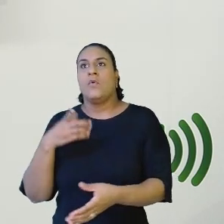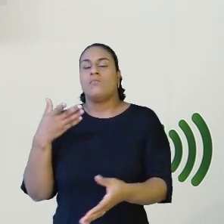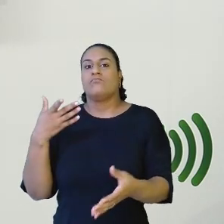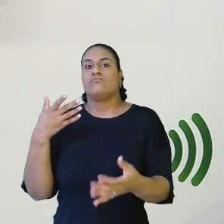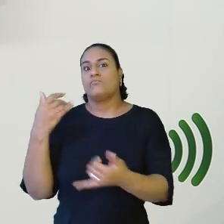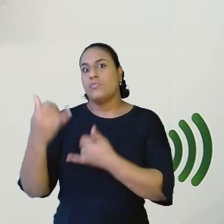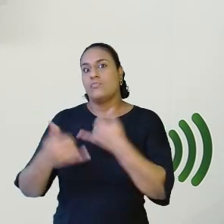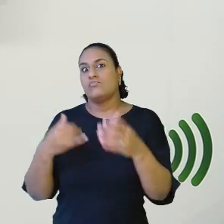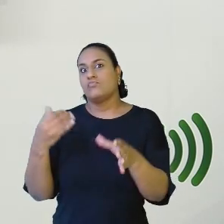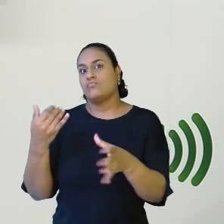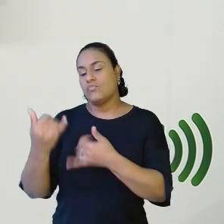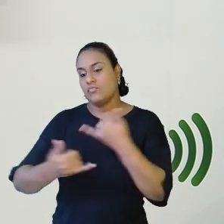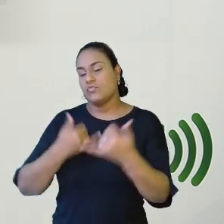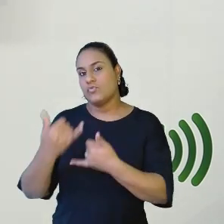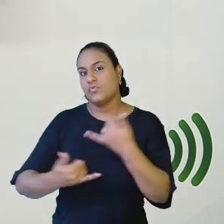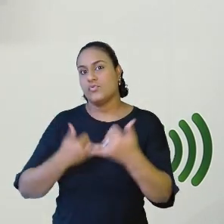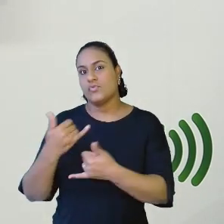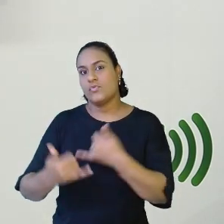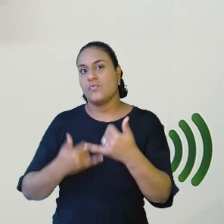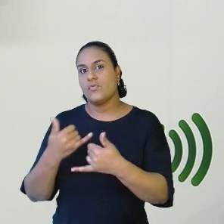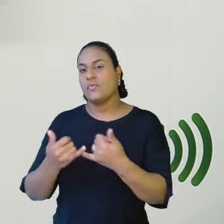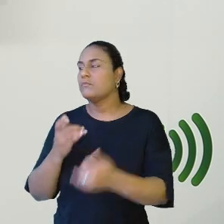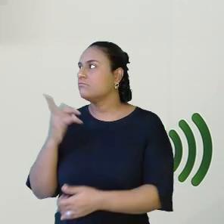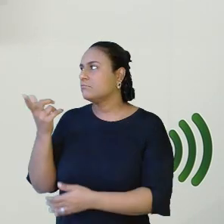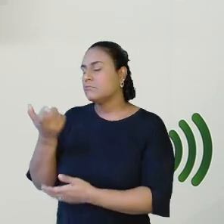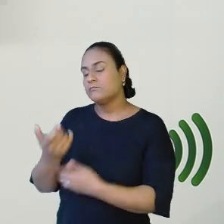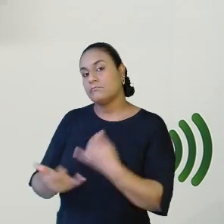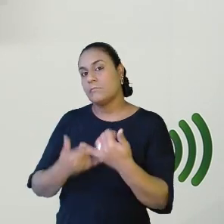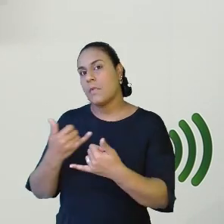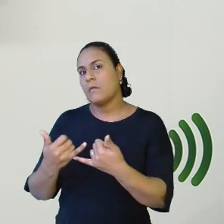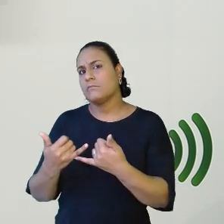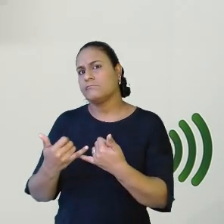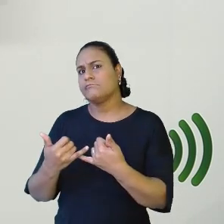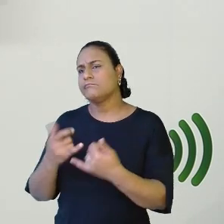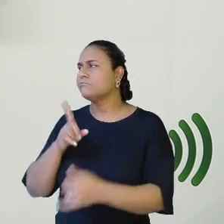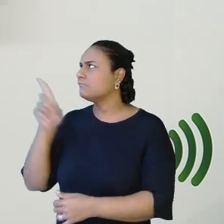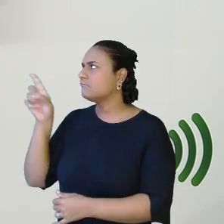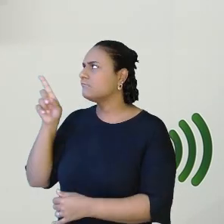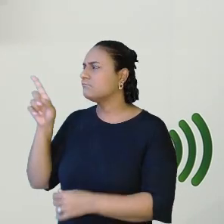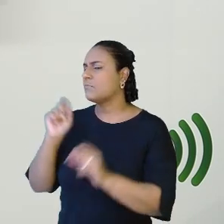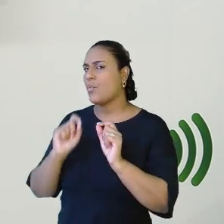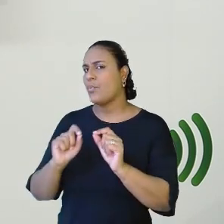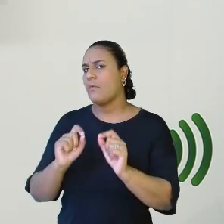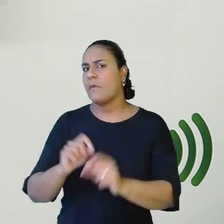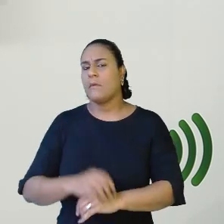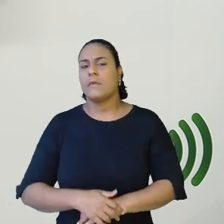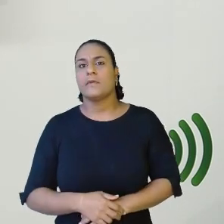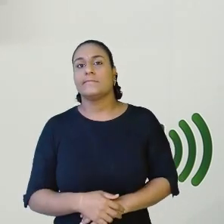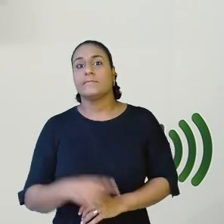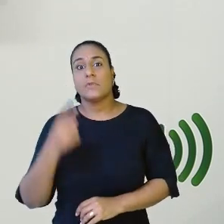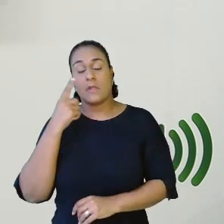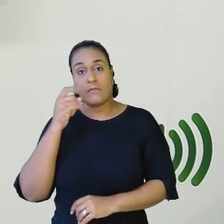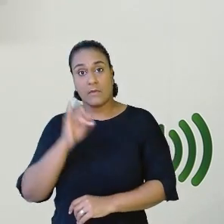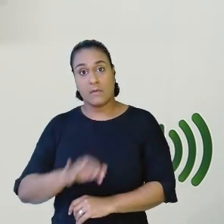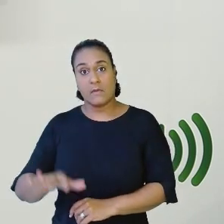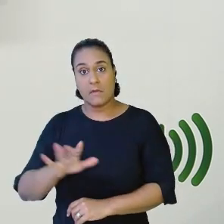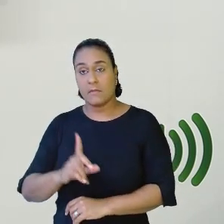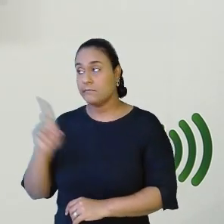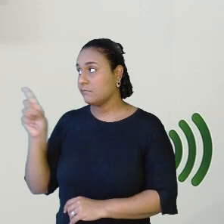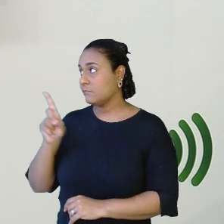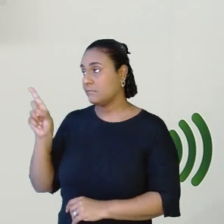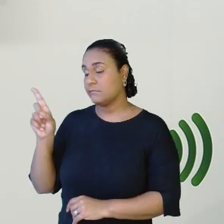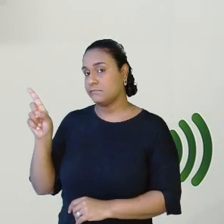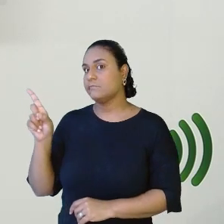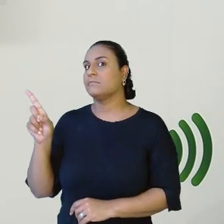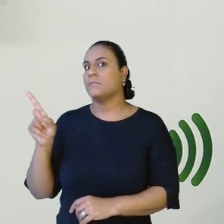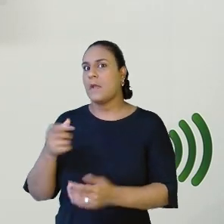ligar aquele jogo, play, ligar. Então, gameplay, o que seria isso? A gente está vendo ali naquela imagem que eu vou